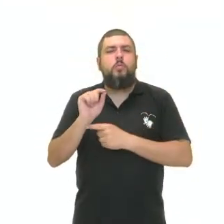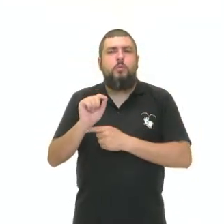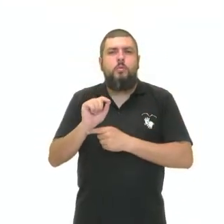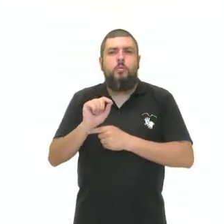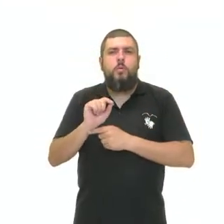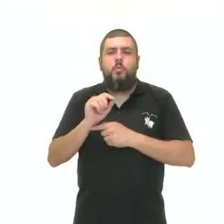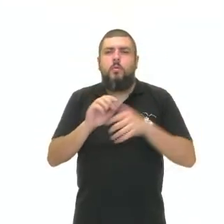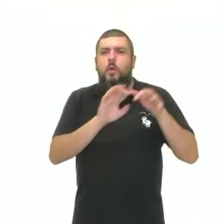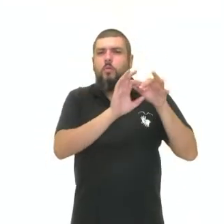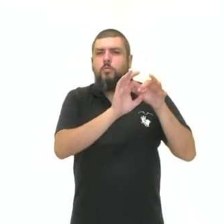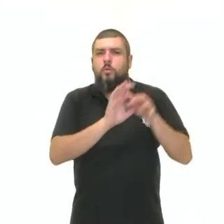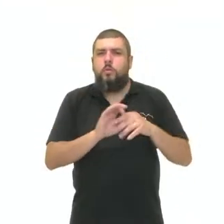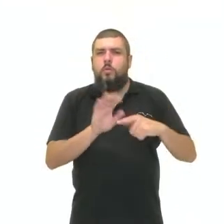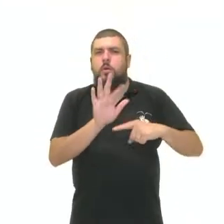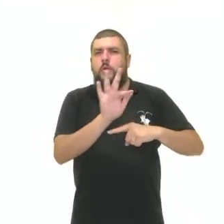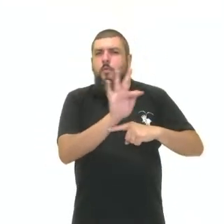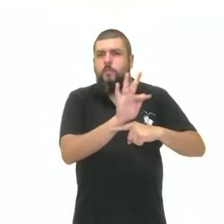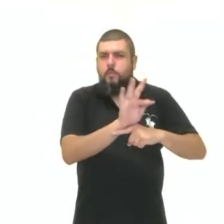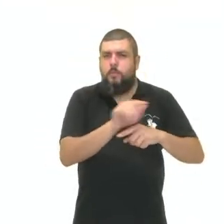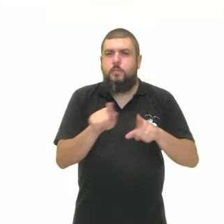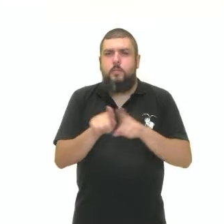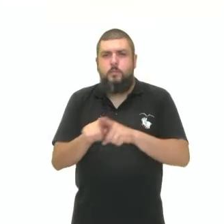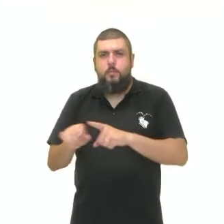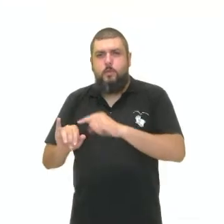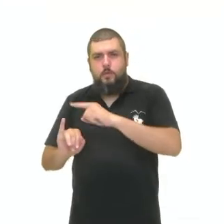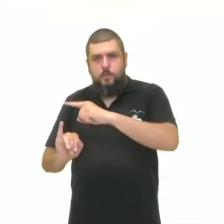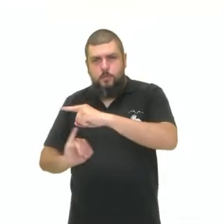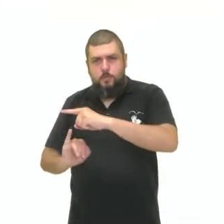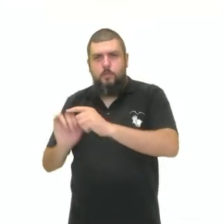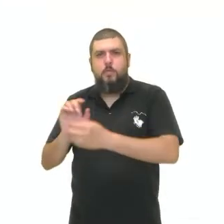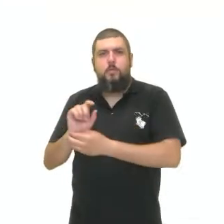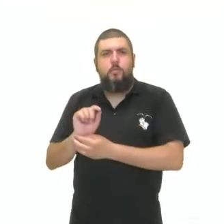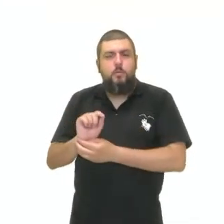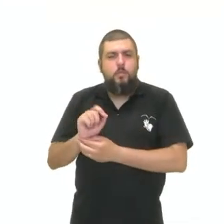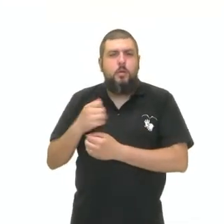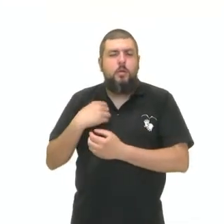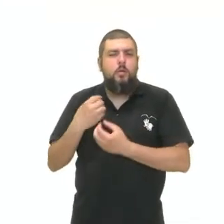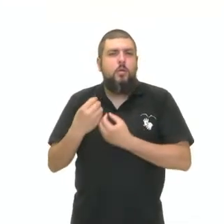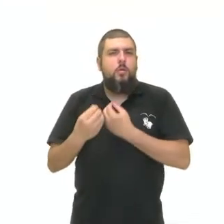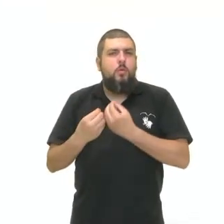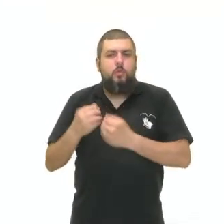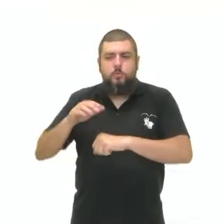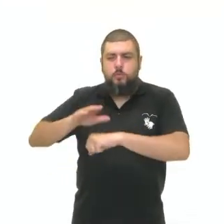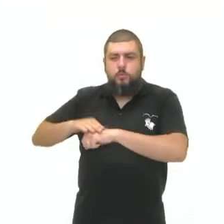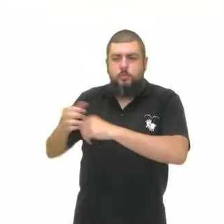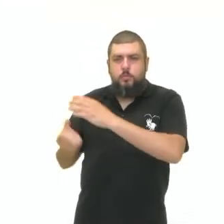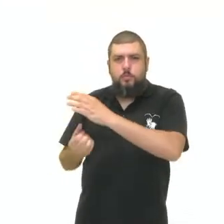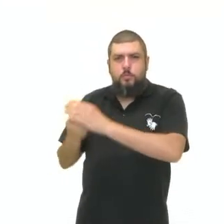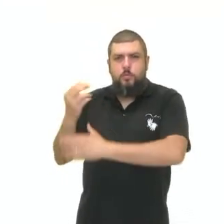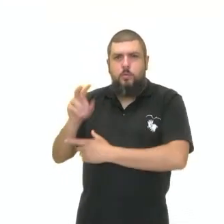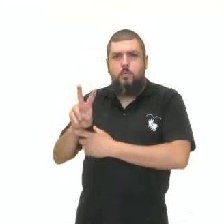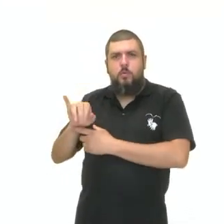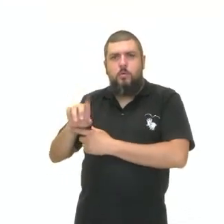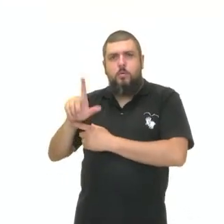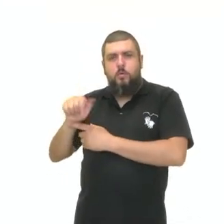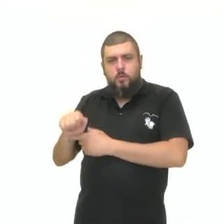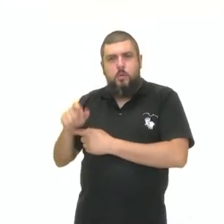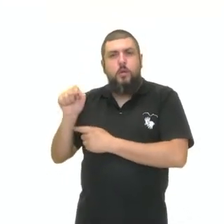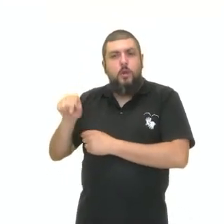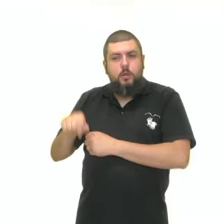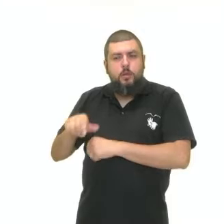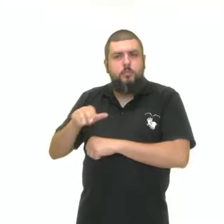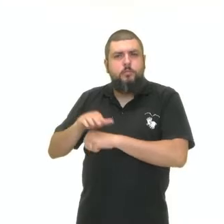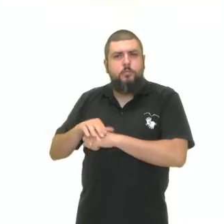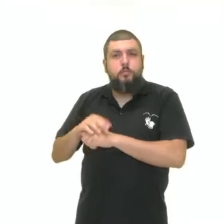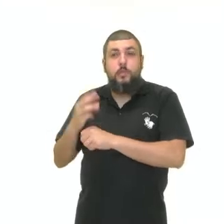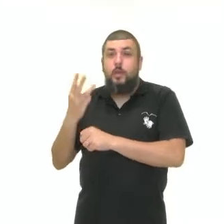não formais da educação foi elaborado inicialmente por Viola Spolin, que ao longo de quase 30 anos